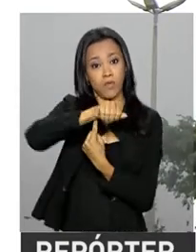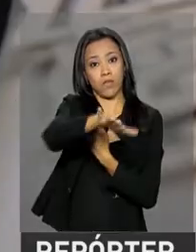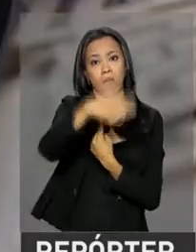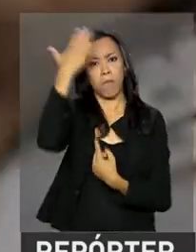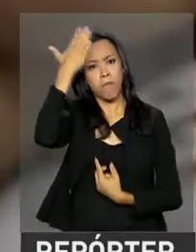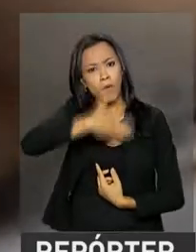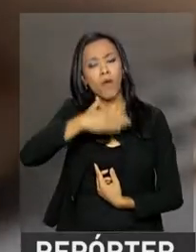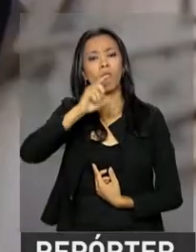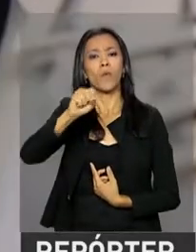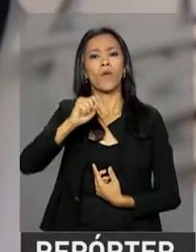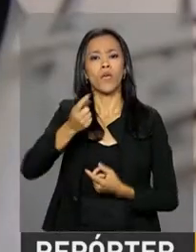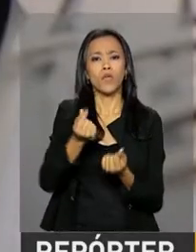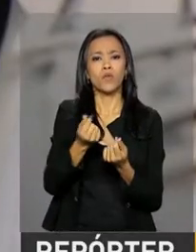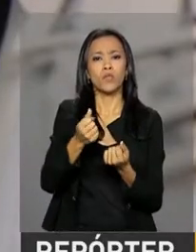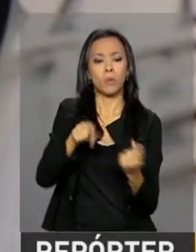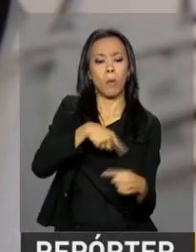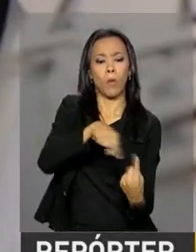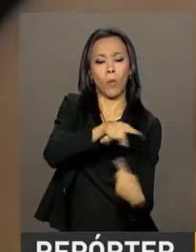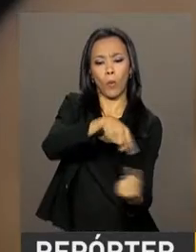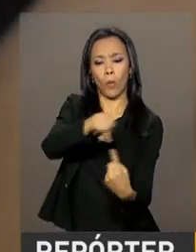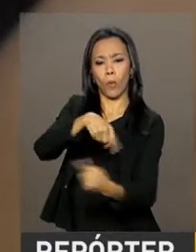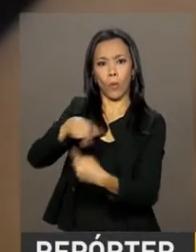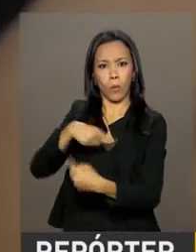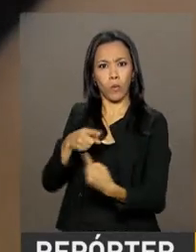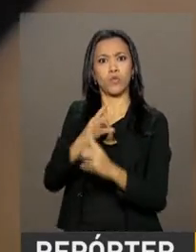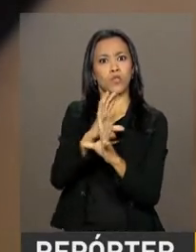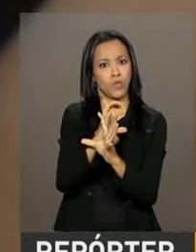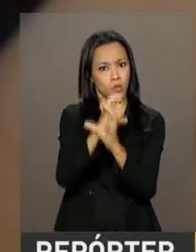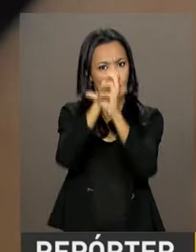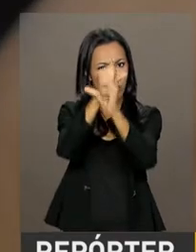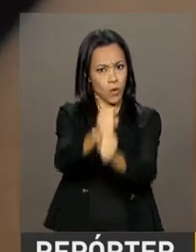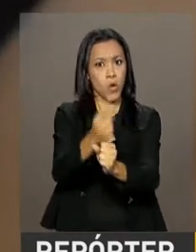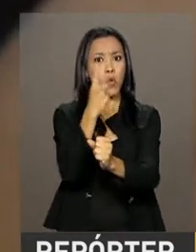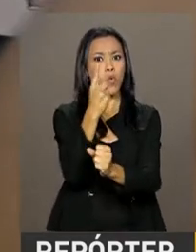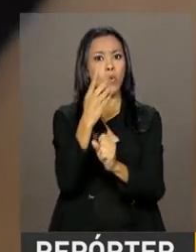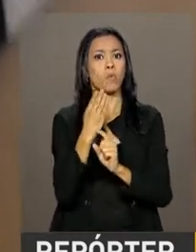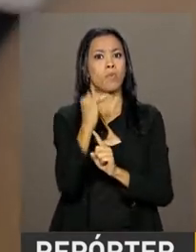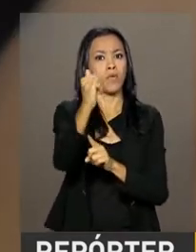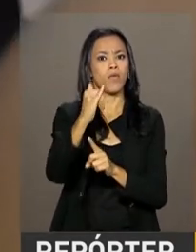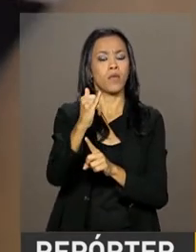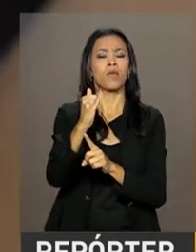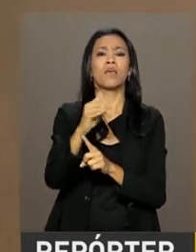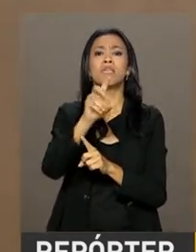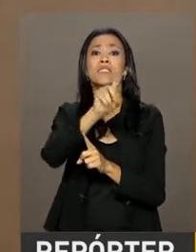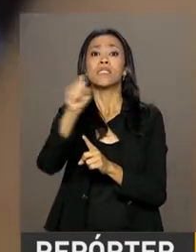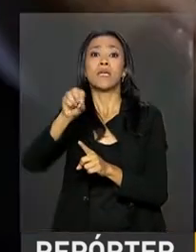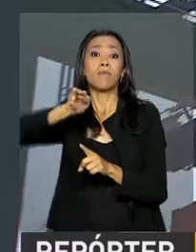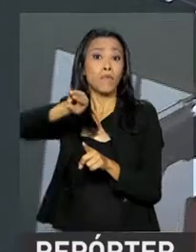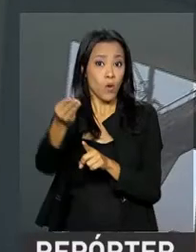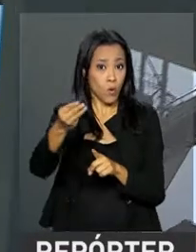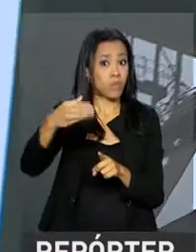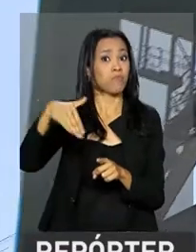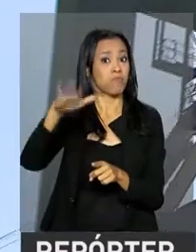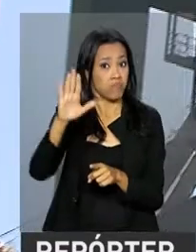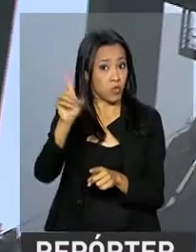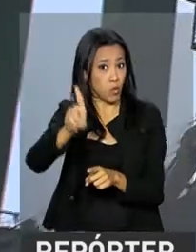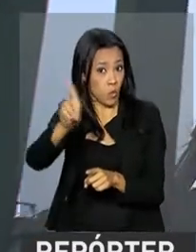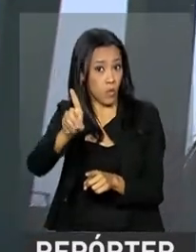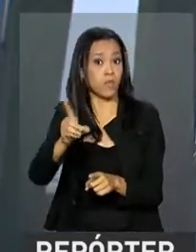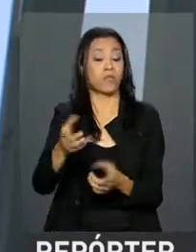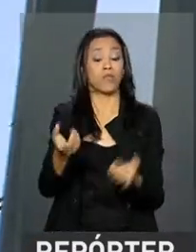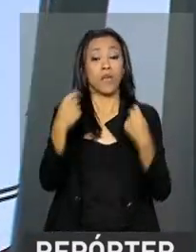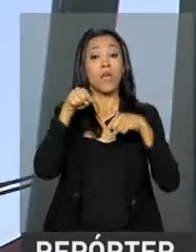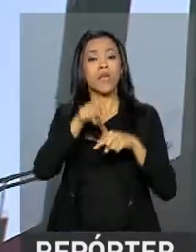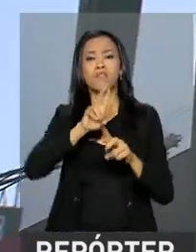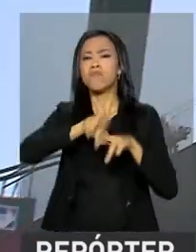que as transações correntes do brasil somaram mais de 1 bilhão e 100 milhões de dólares esse resultado foi